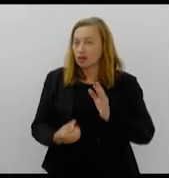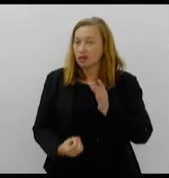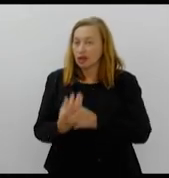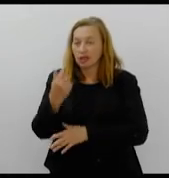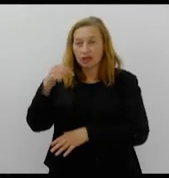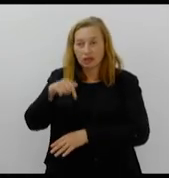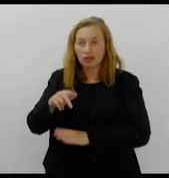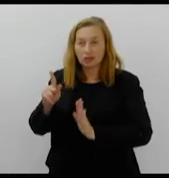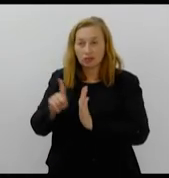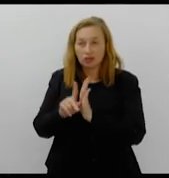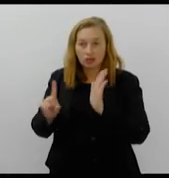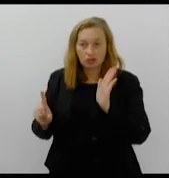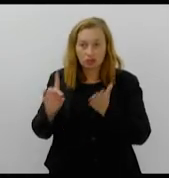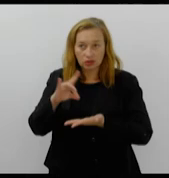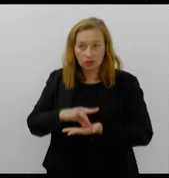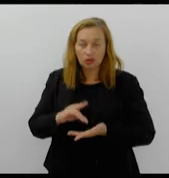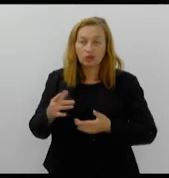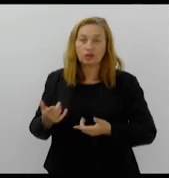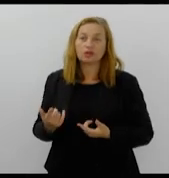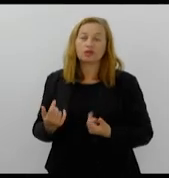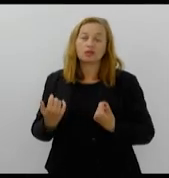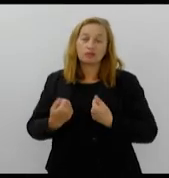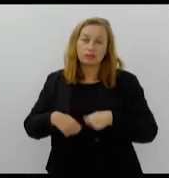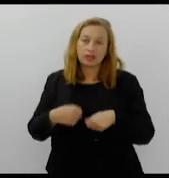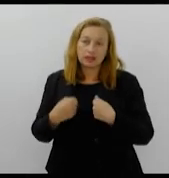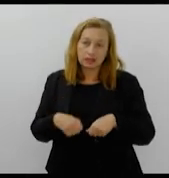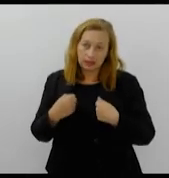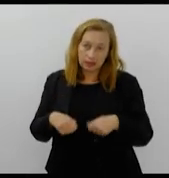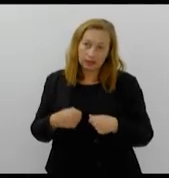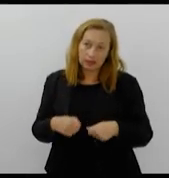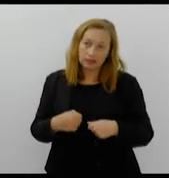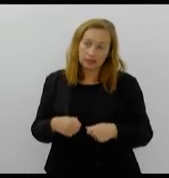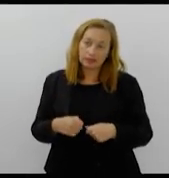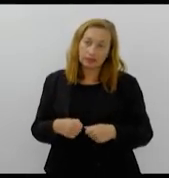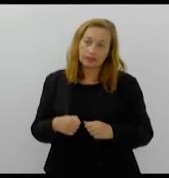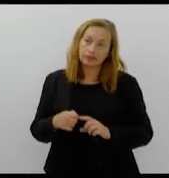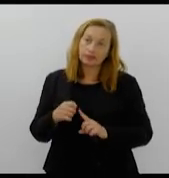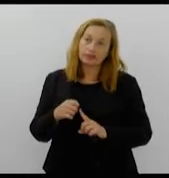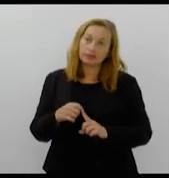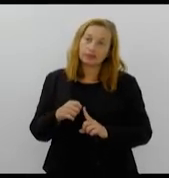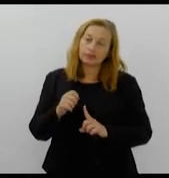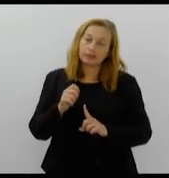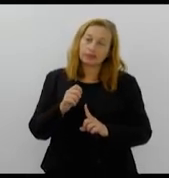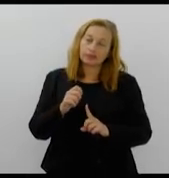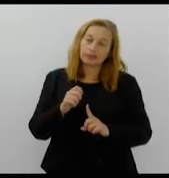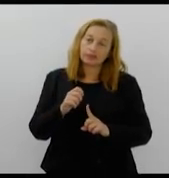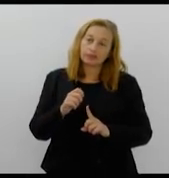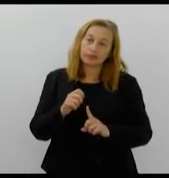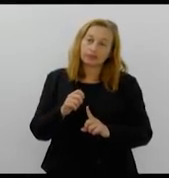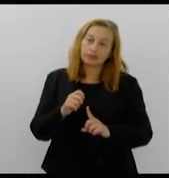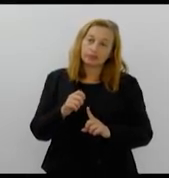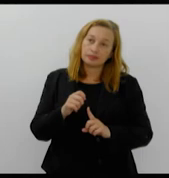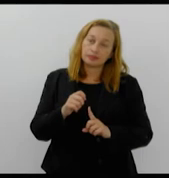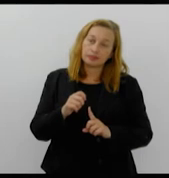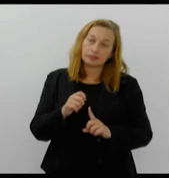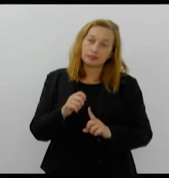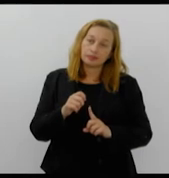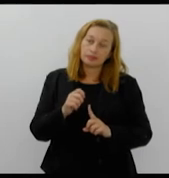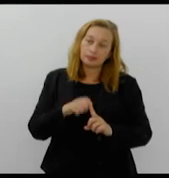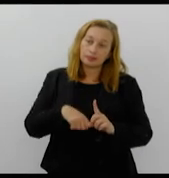projeto original, eles têm que ser submetidos semestralmente à Secretaria de Estado de Saúde do Rio de